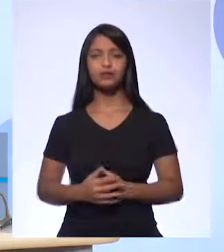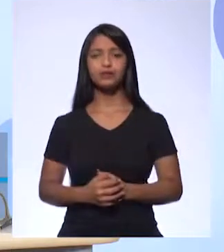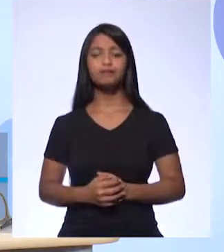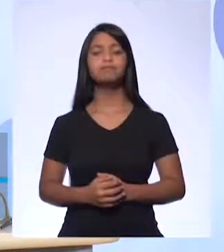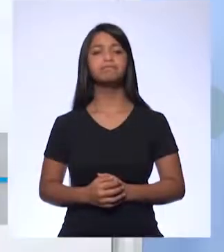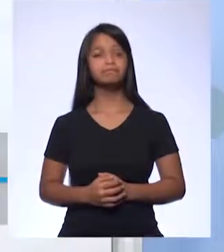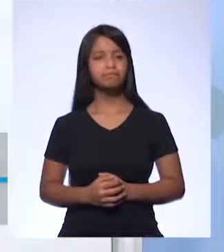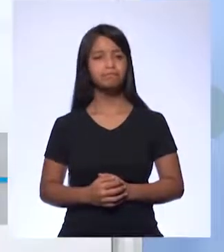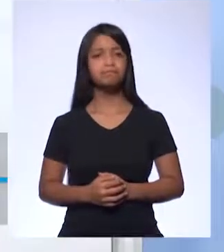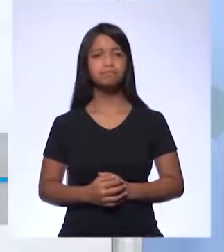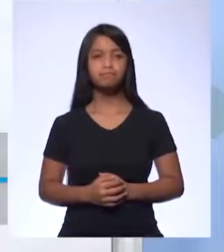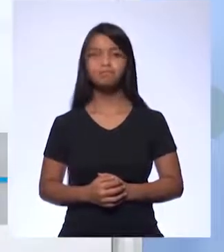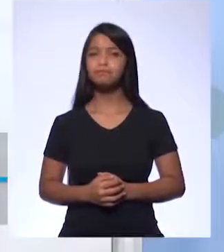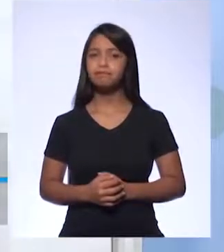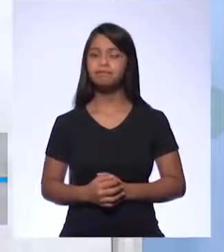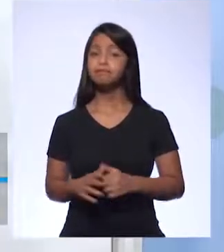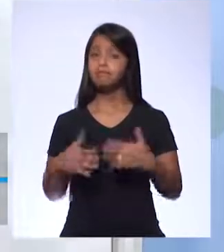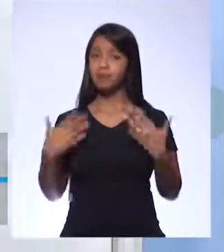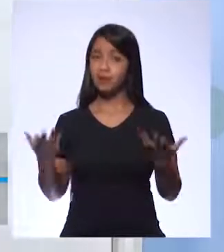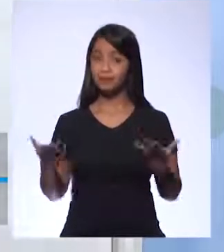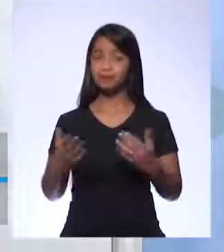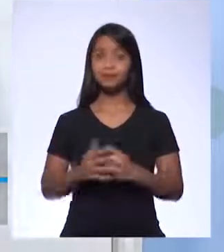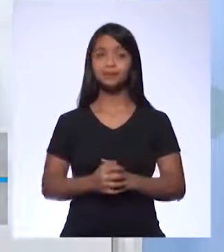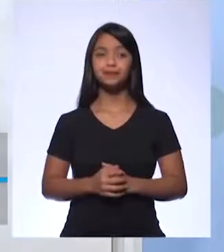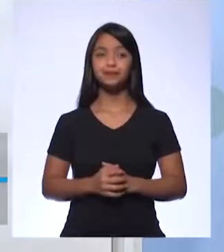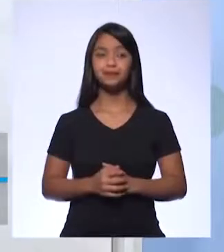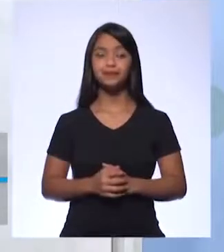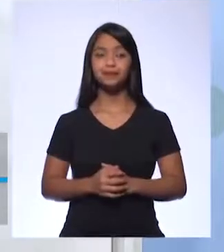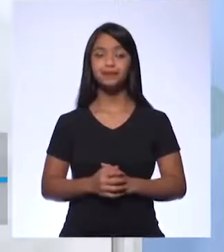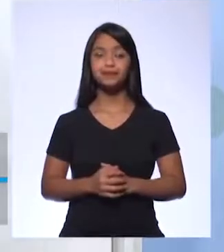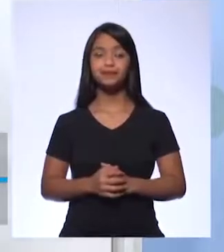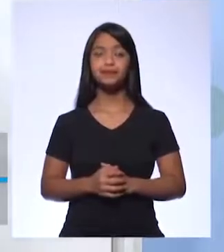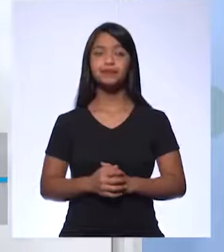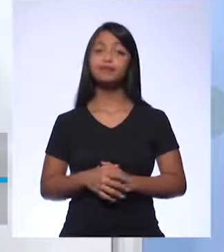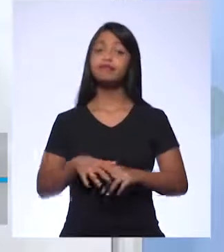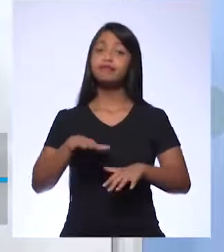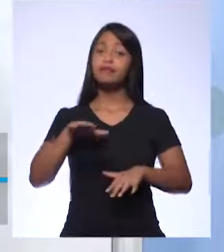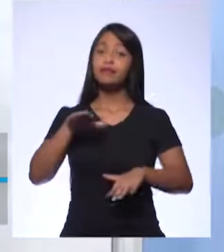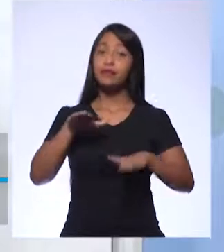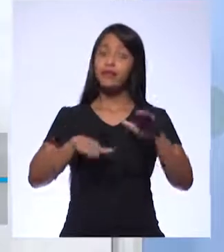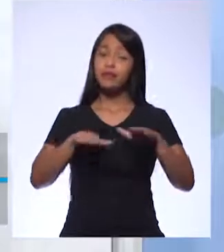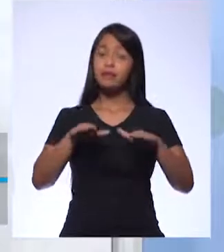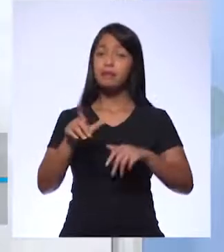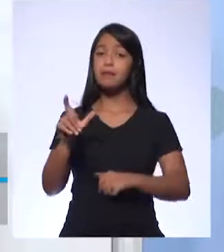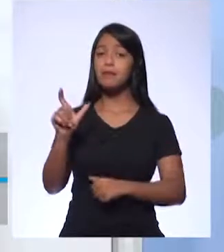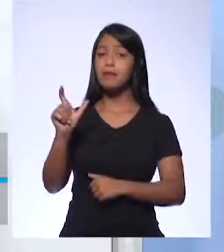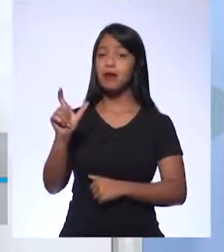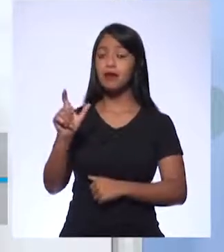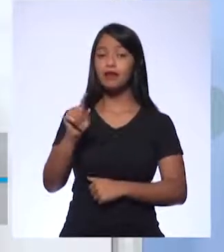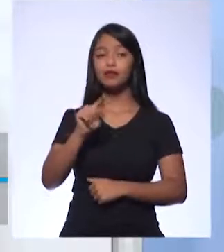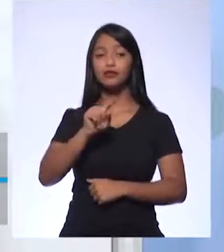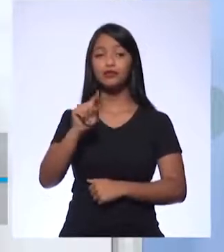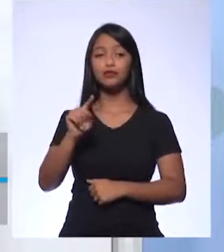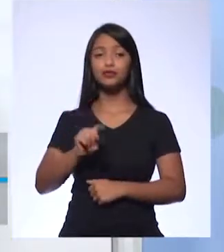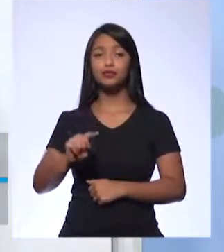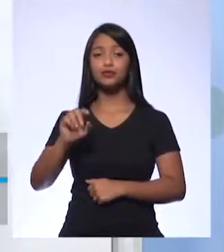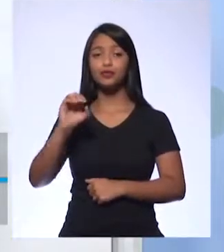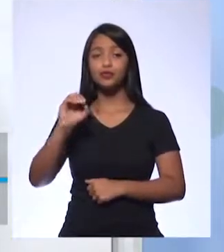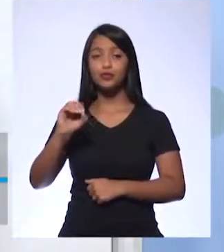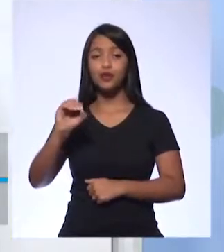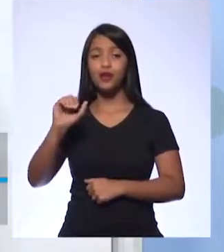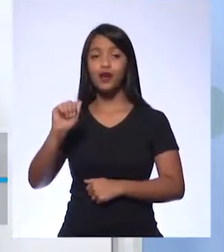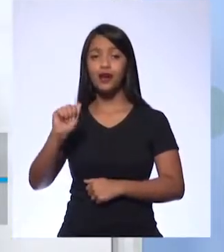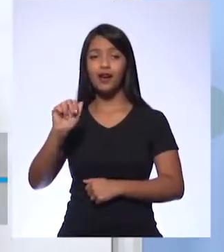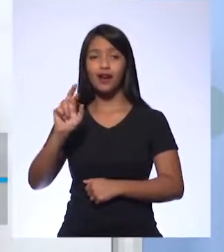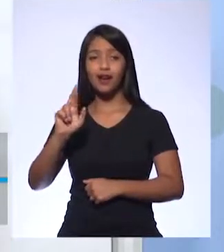Muito bem. Então, meus queridos, é assim, ó. Talvez por causa do zoário, né? Zoô significa